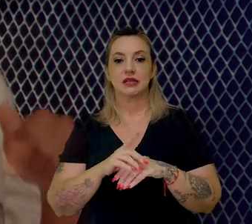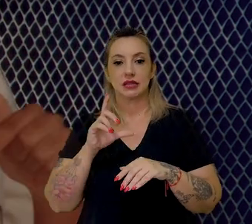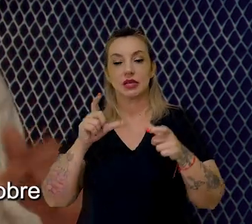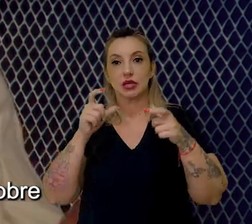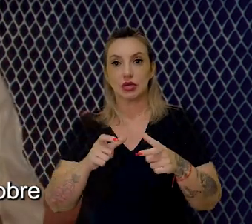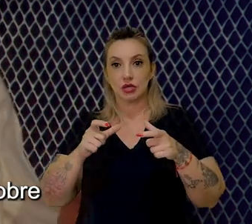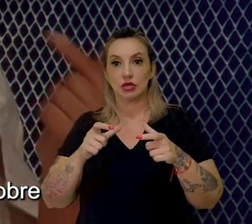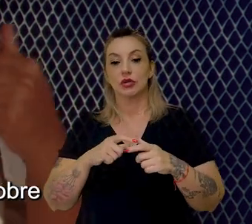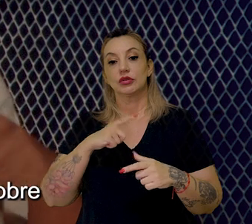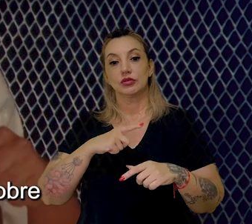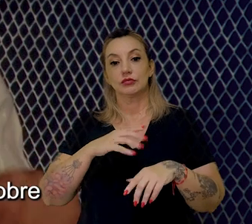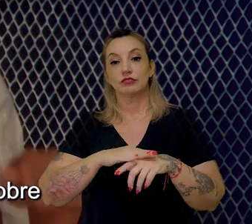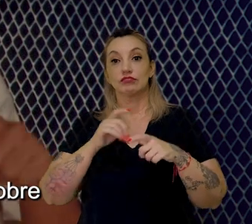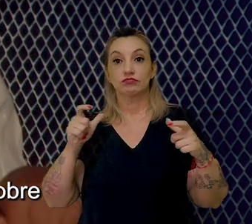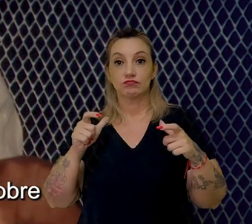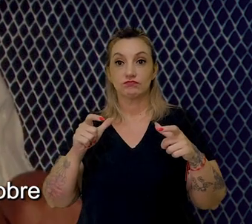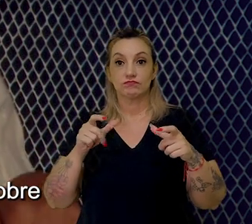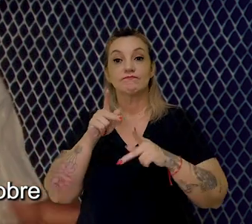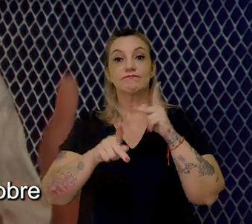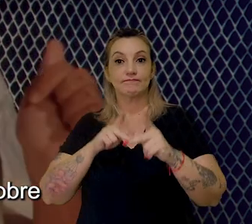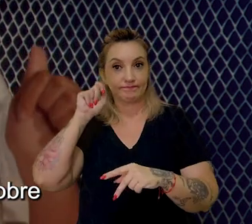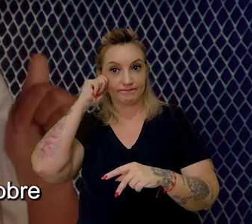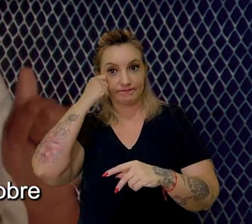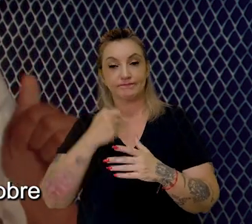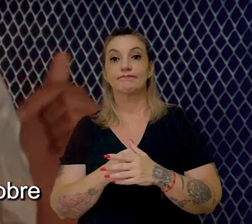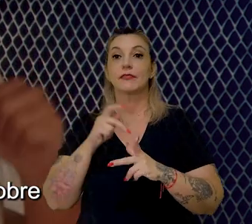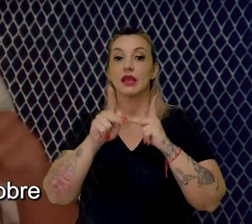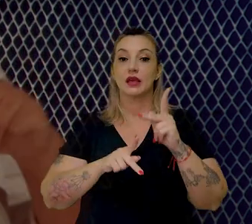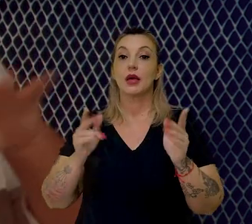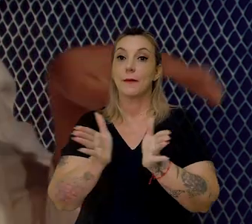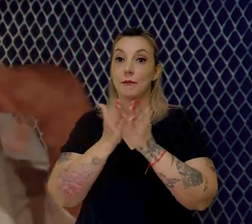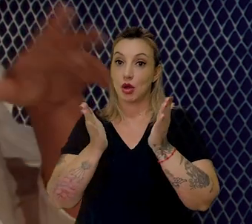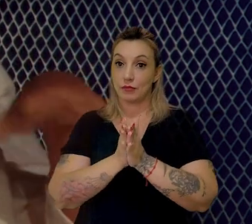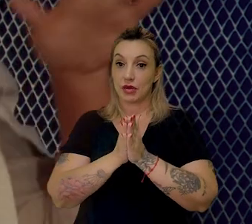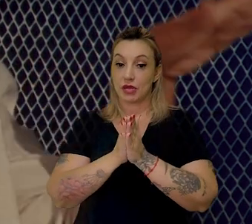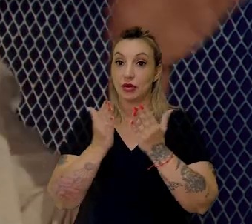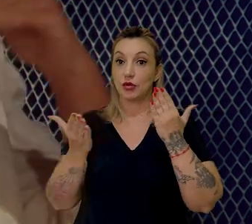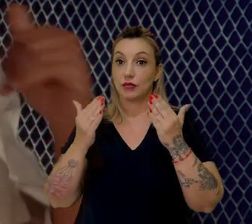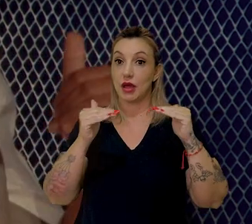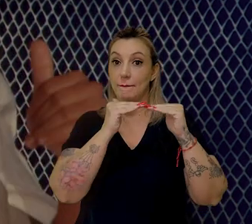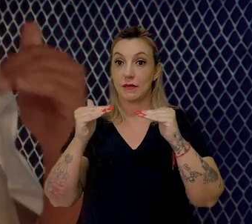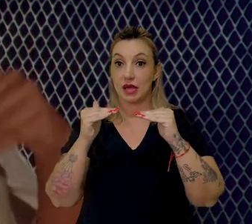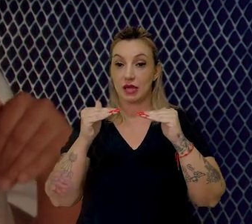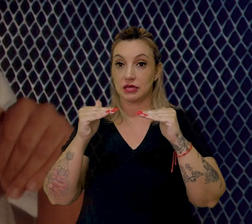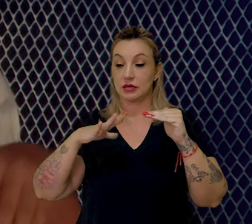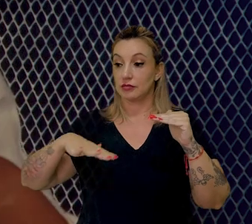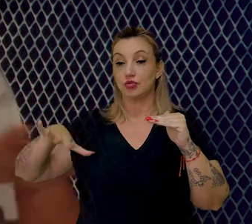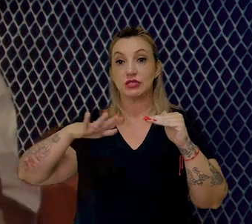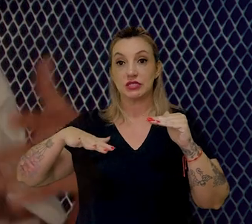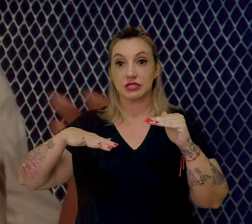os territórios onde tinha uma maior concentração de população negra e população mais pobre em relação à média dos dos